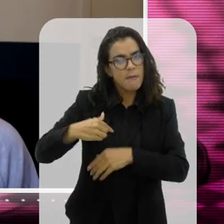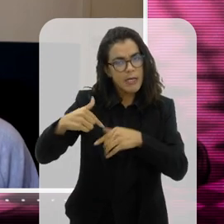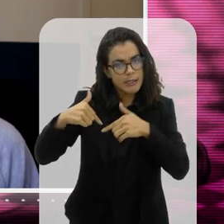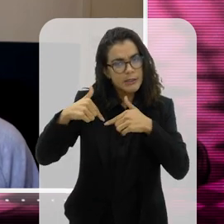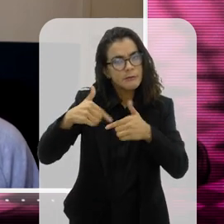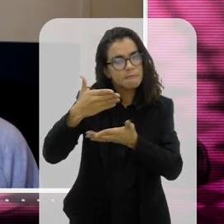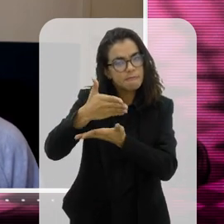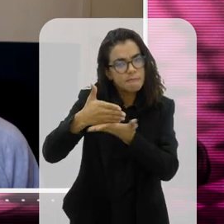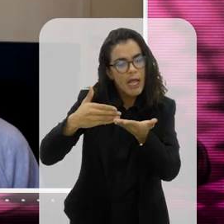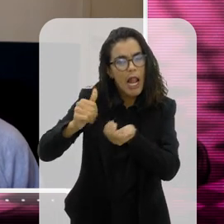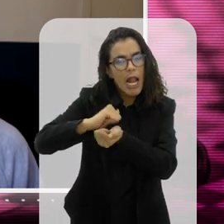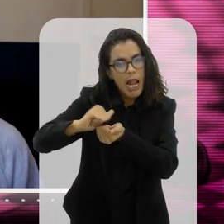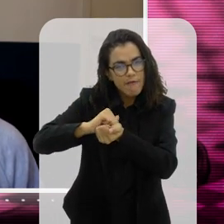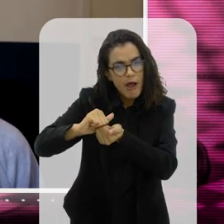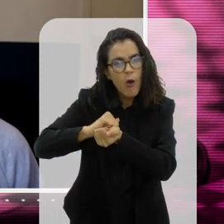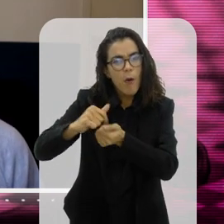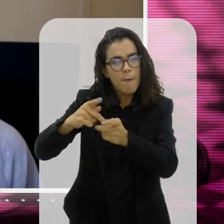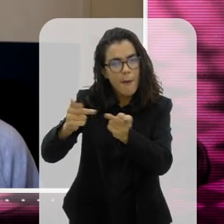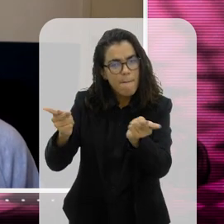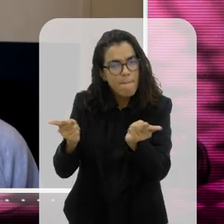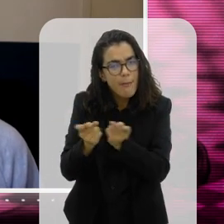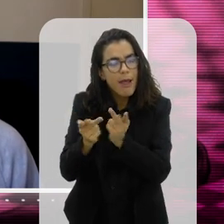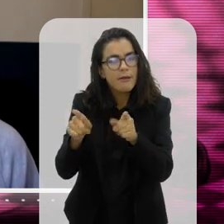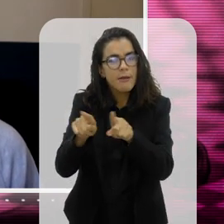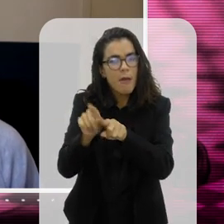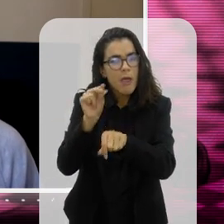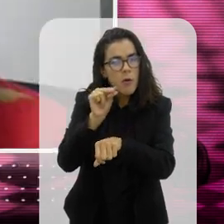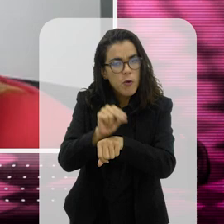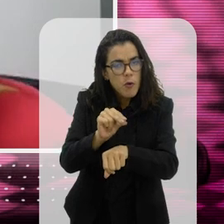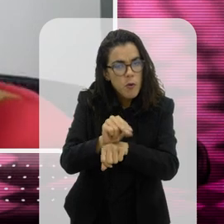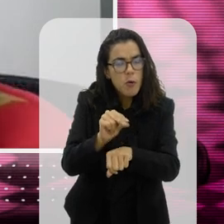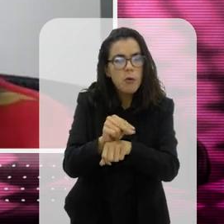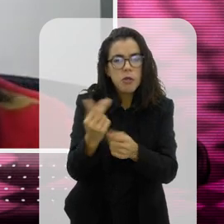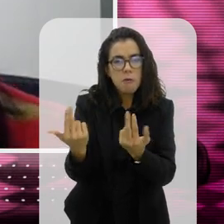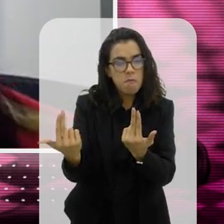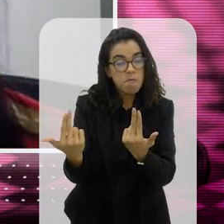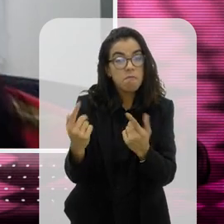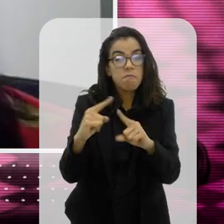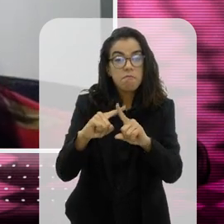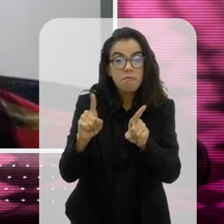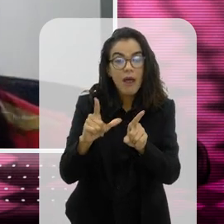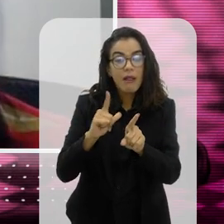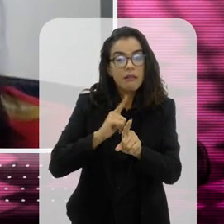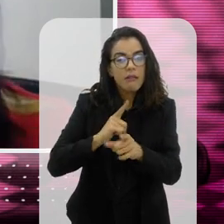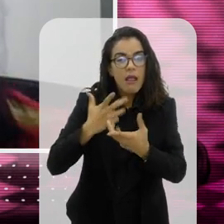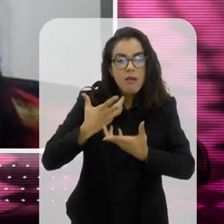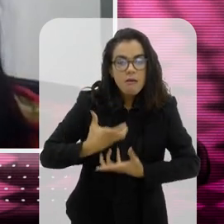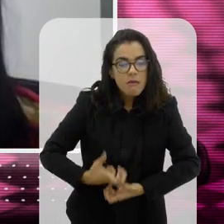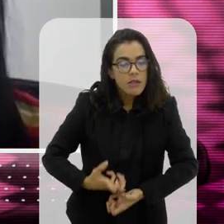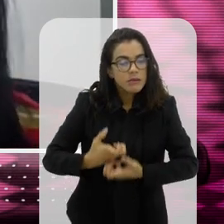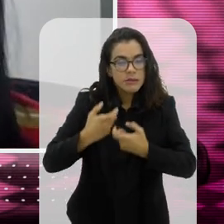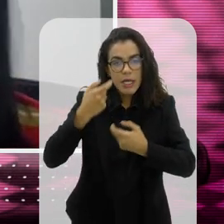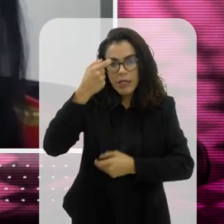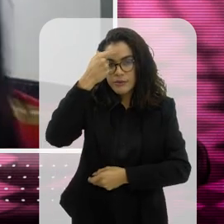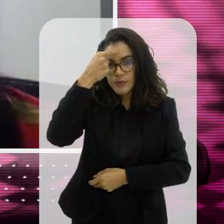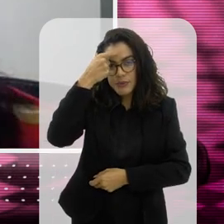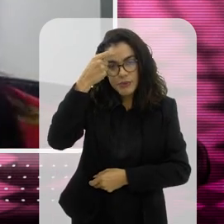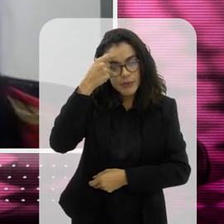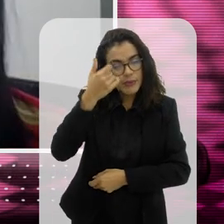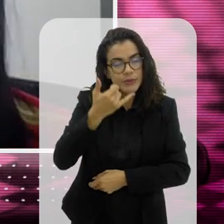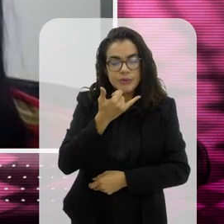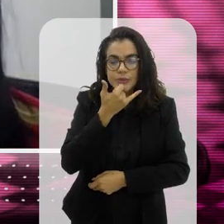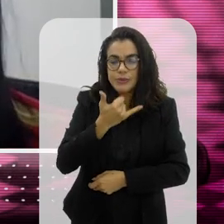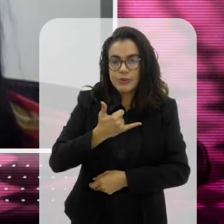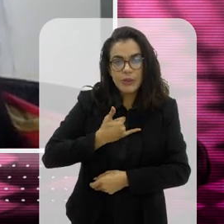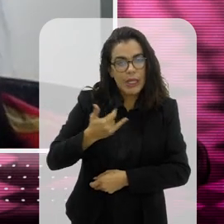marido que participa mesmo, divide, lava roupa, lava louça, cuida das crianças da mesma forma. Mas existe uma sobrecarga mental